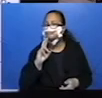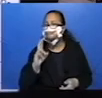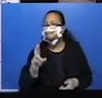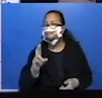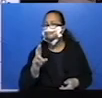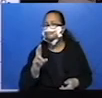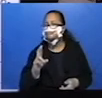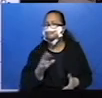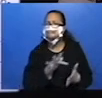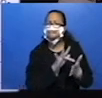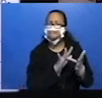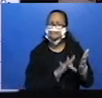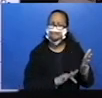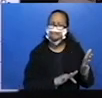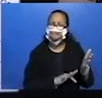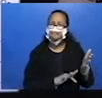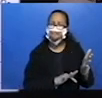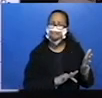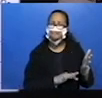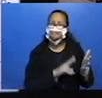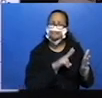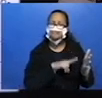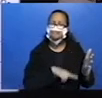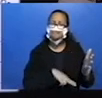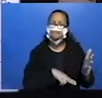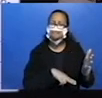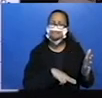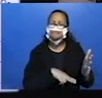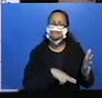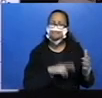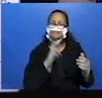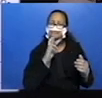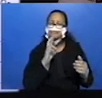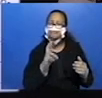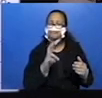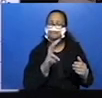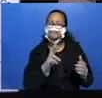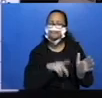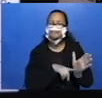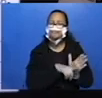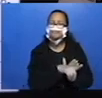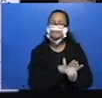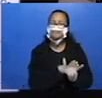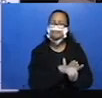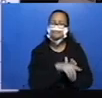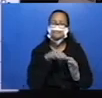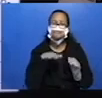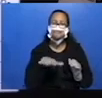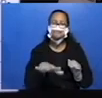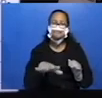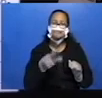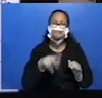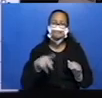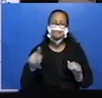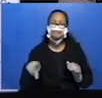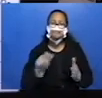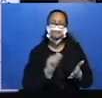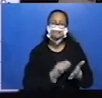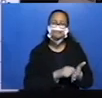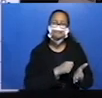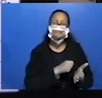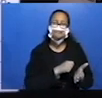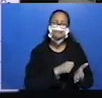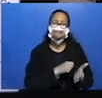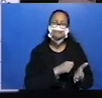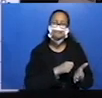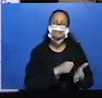o texto Trancado entre Múmias para conseguir responder as perguntas. Envie para a sua professora corrigir. Então,